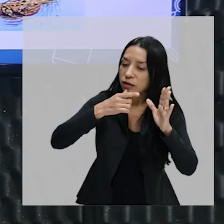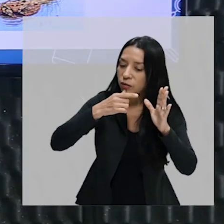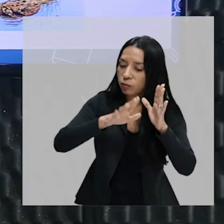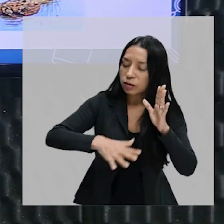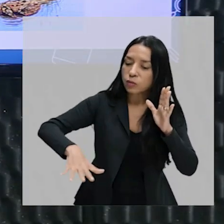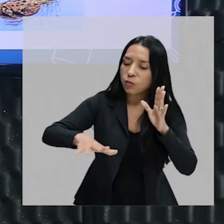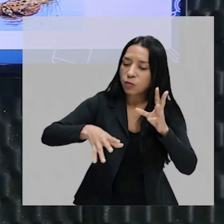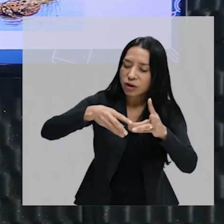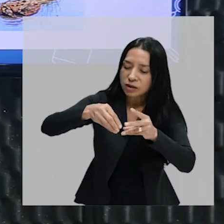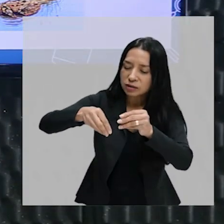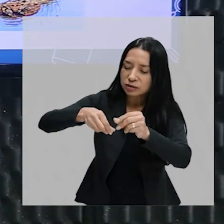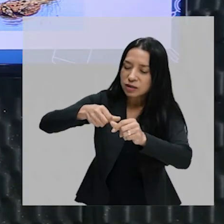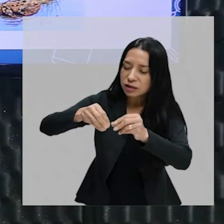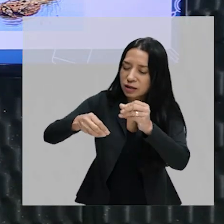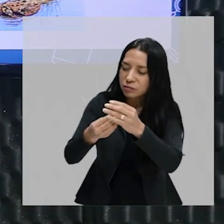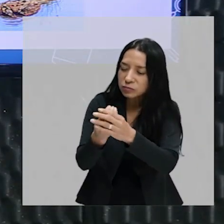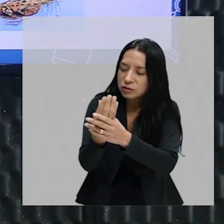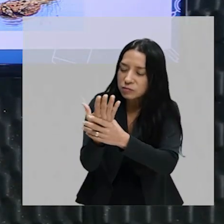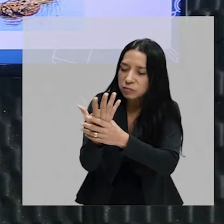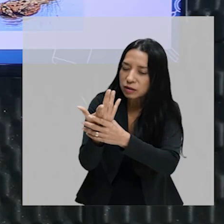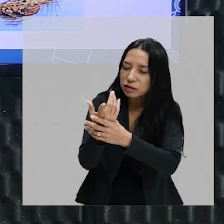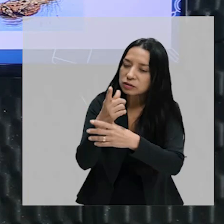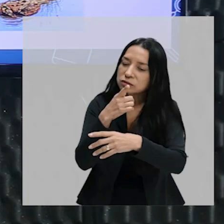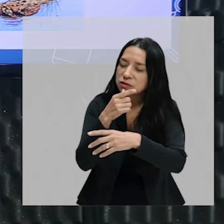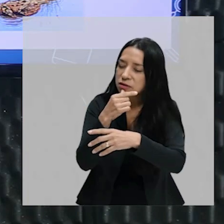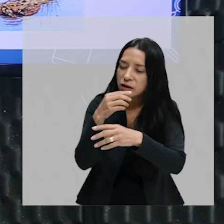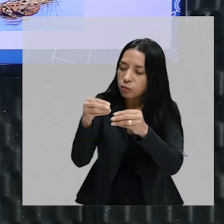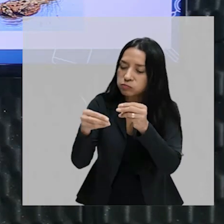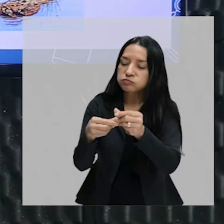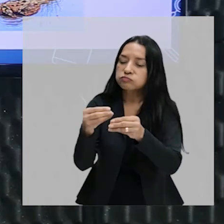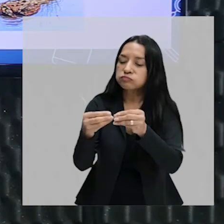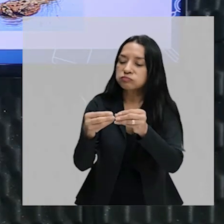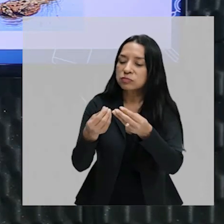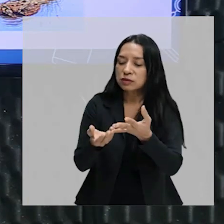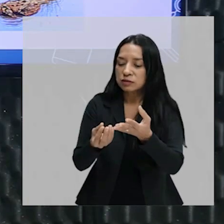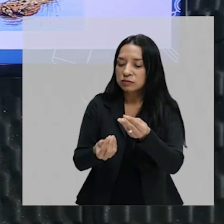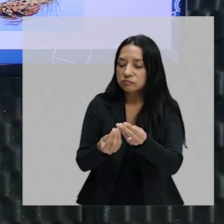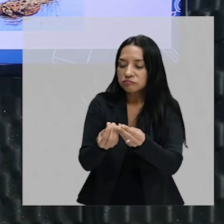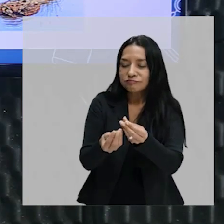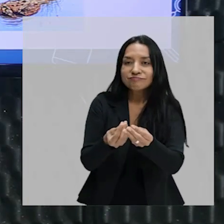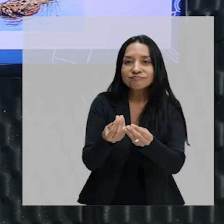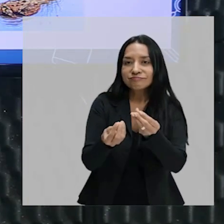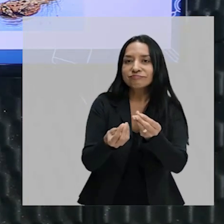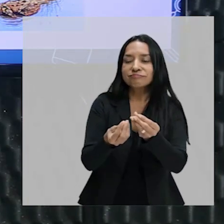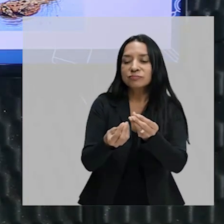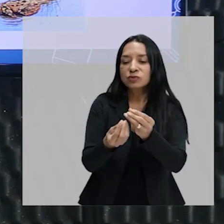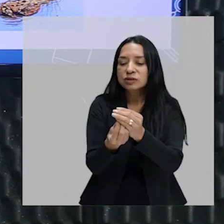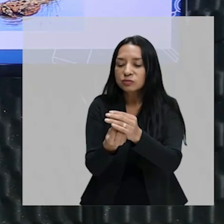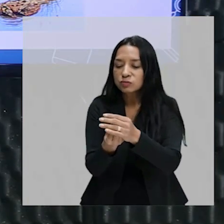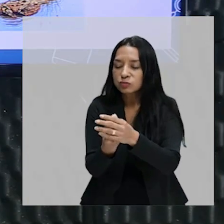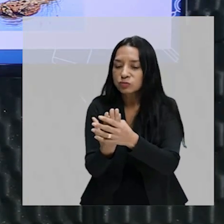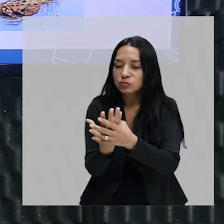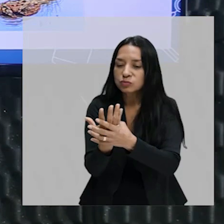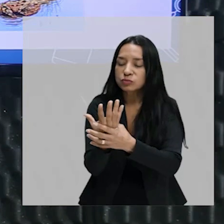lama tem água tem ali o Matinho que tá nascendo e daquela lama poderia surgir